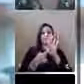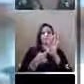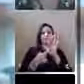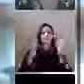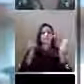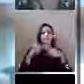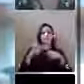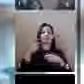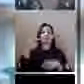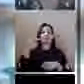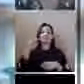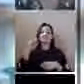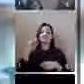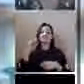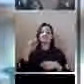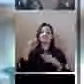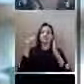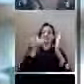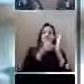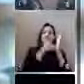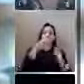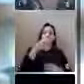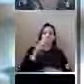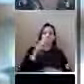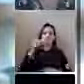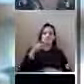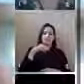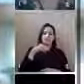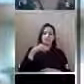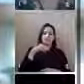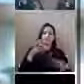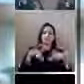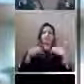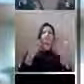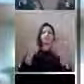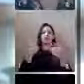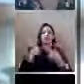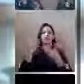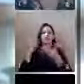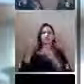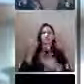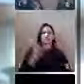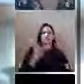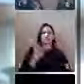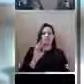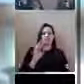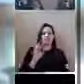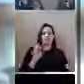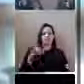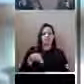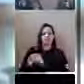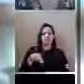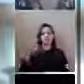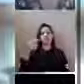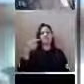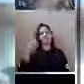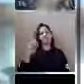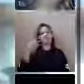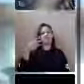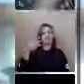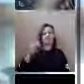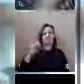entre 20 e 30 minutos, eu vou recomendar, então, ao candidato que ele se fixe neste tempo,